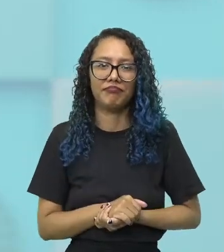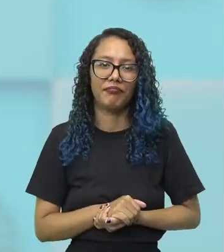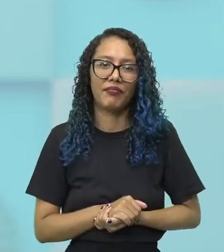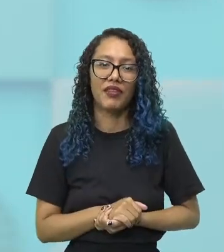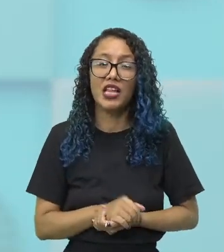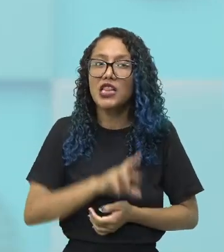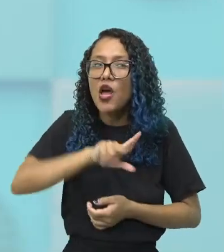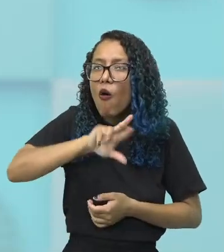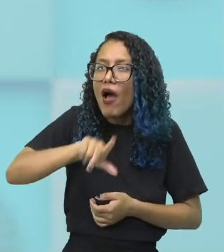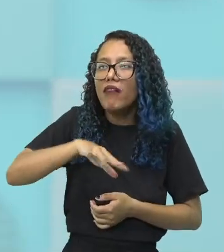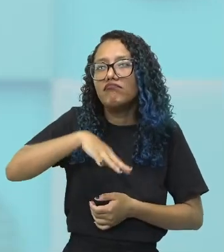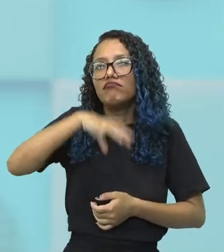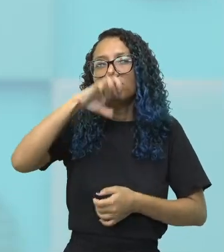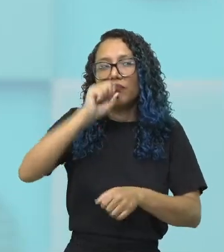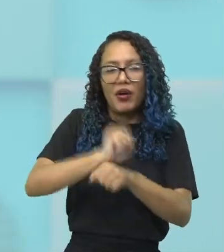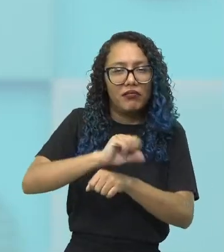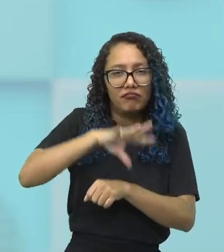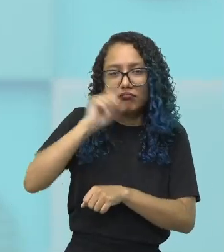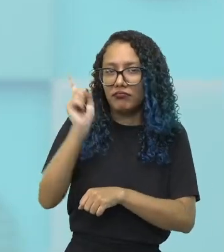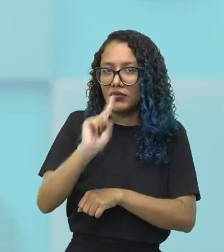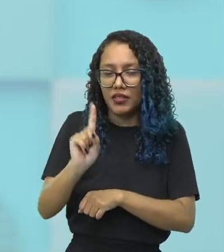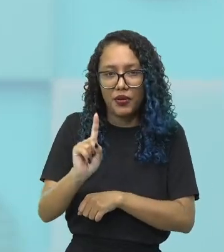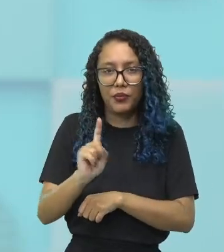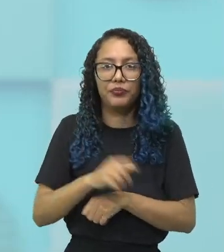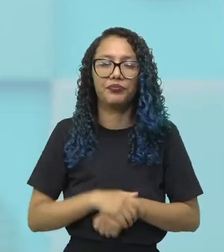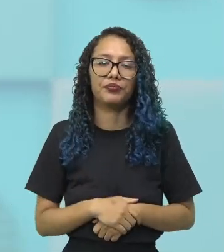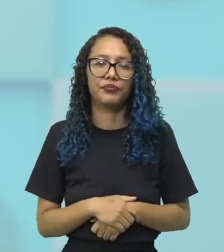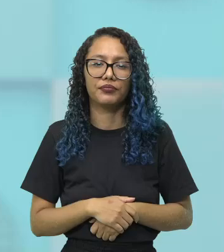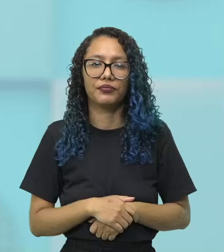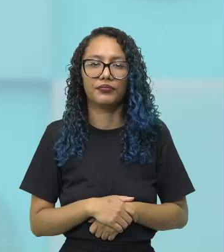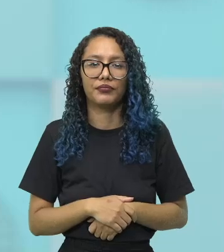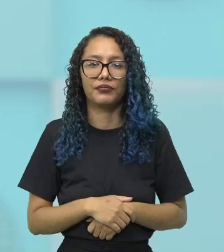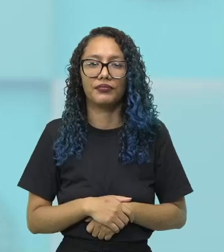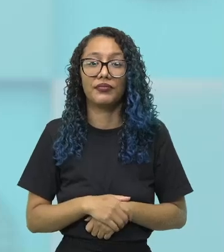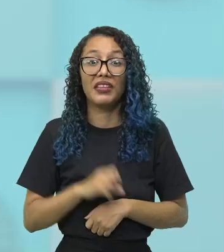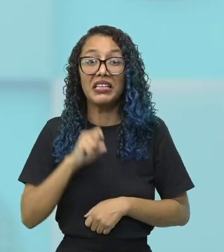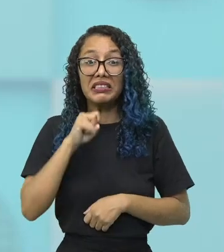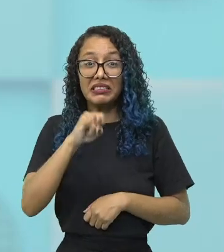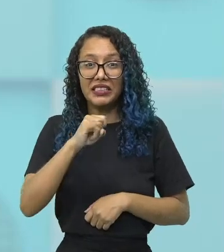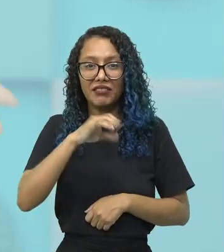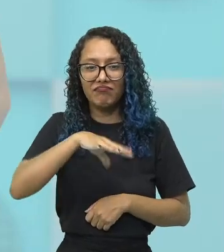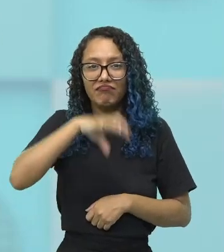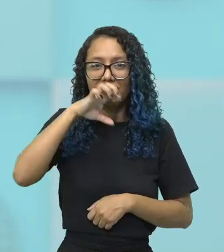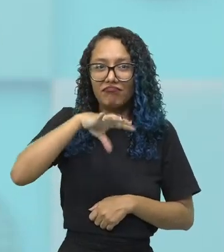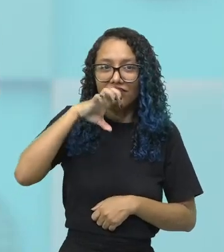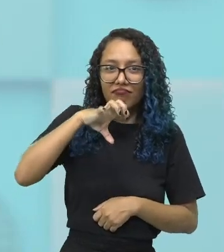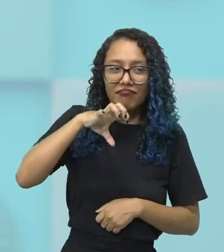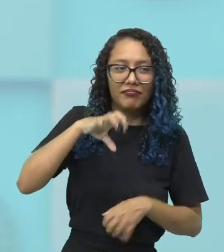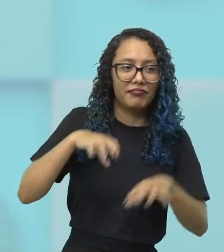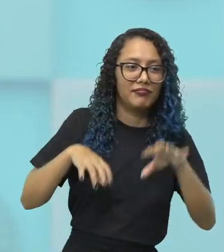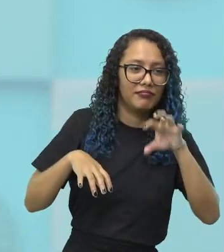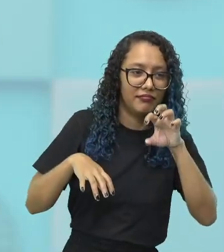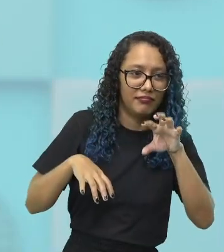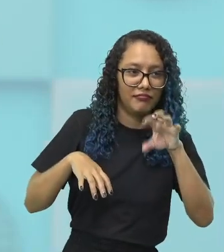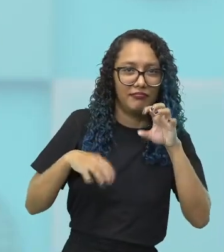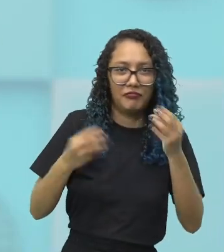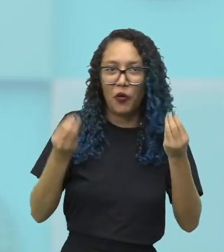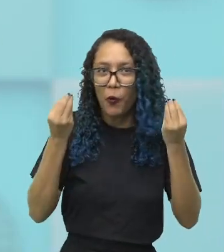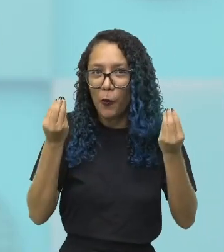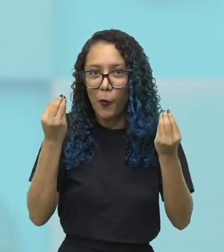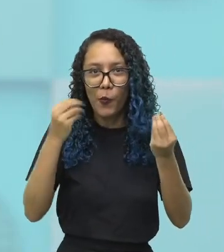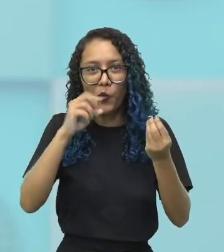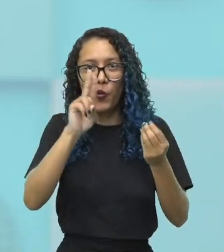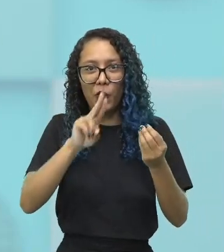para respiração ou, você vai de acordo com a sua respiração. Se a minha respiração for mais rápida que a tua, e aí, como é que vai ser a pontuação desse texto?